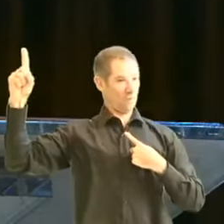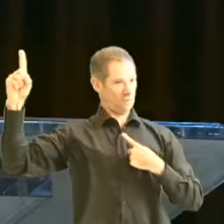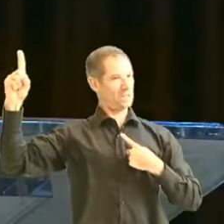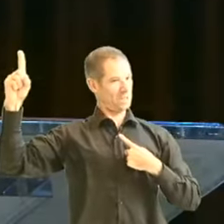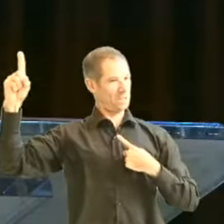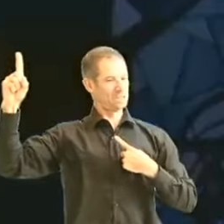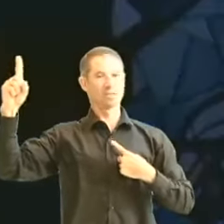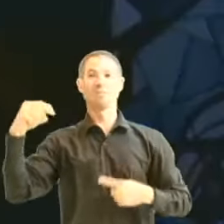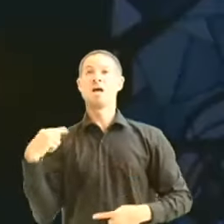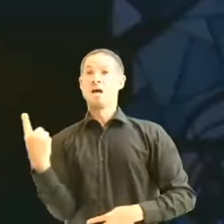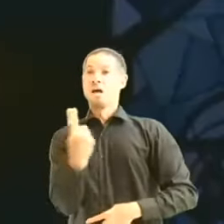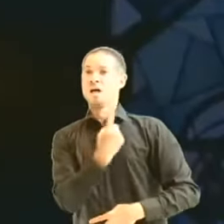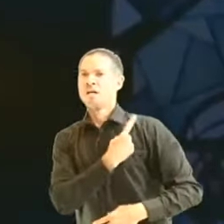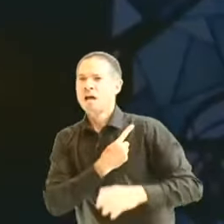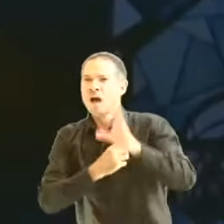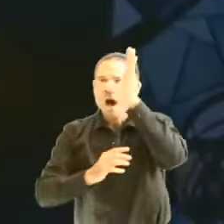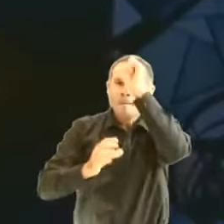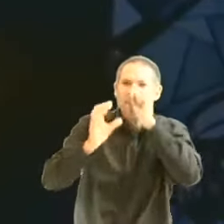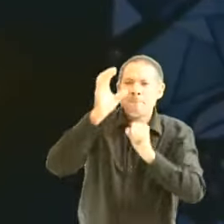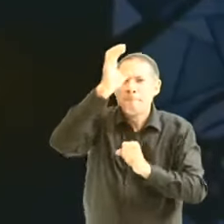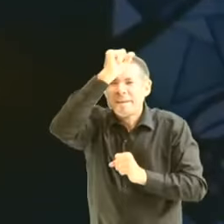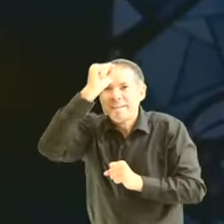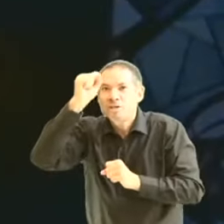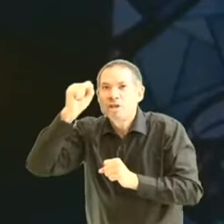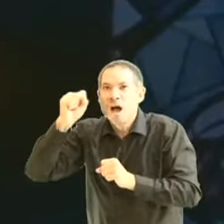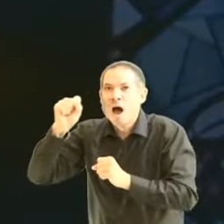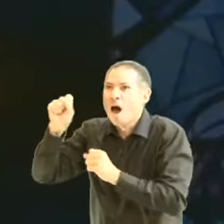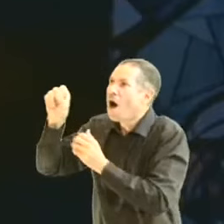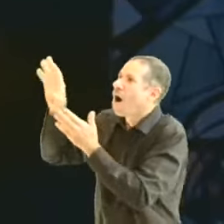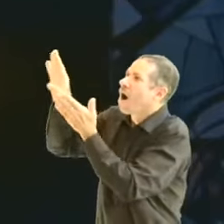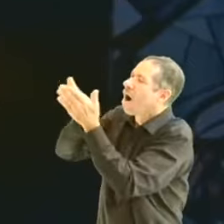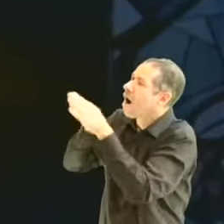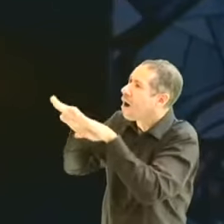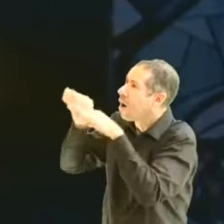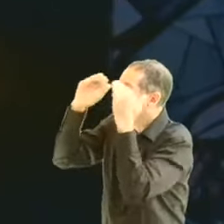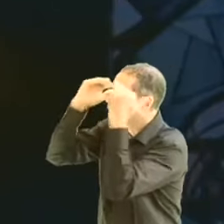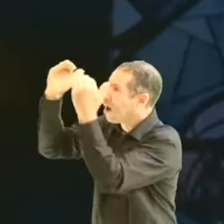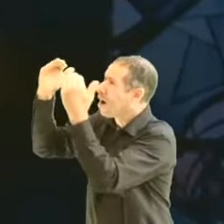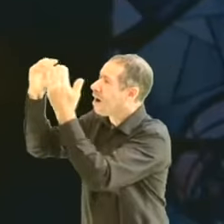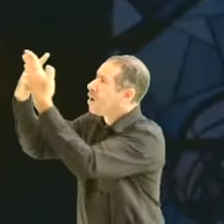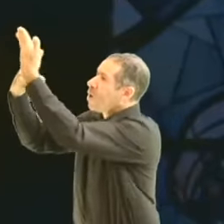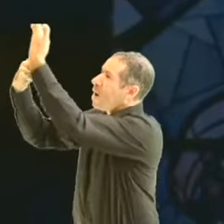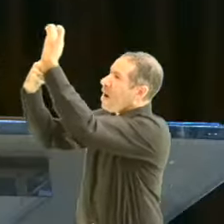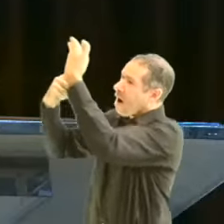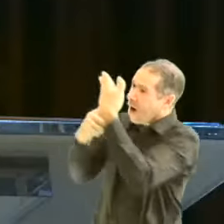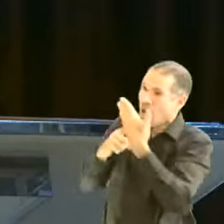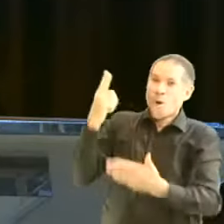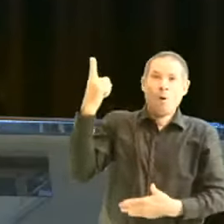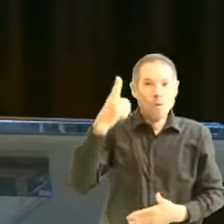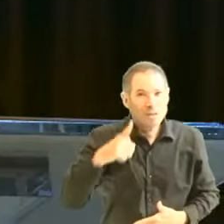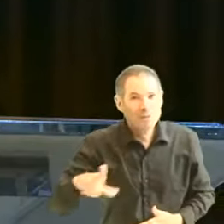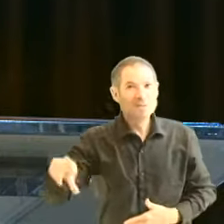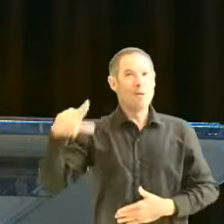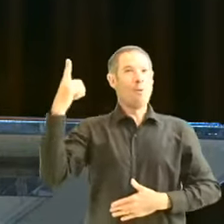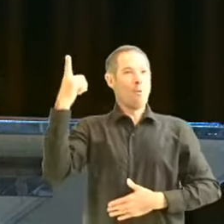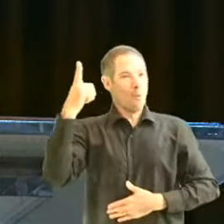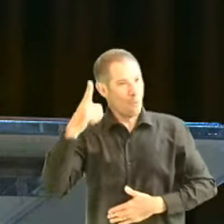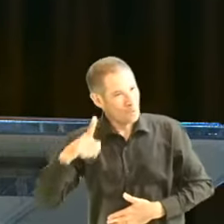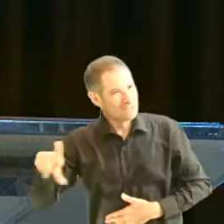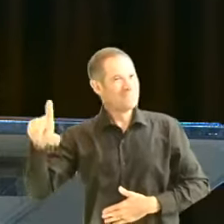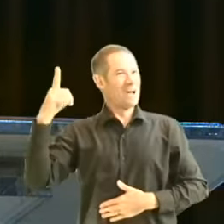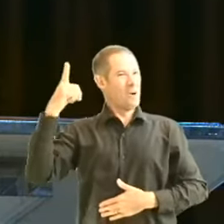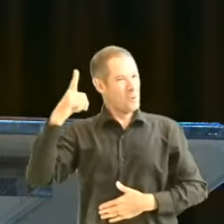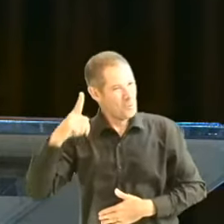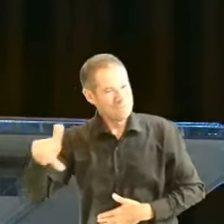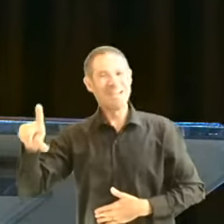quando a gente aprende a andar assim, o Senhor se revela outra vez, e outra vez, e outra